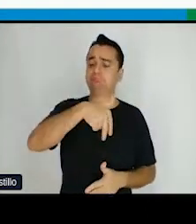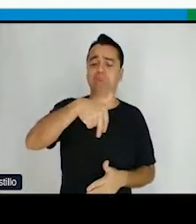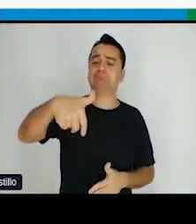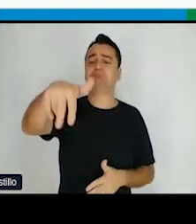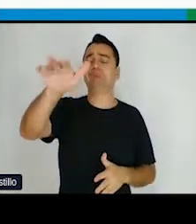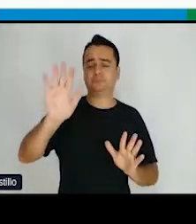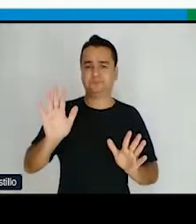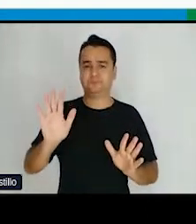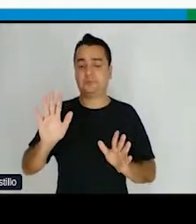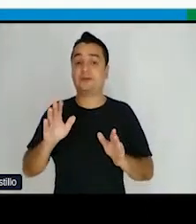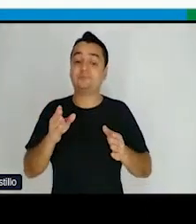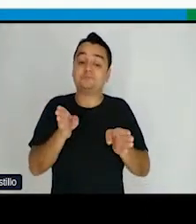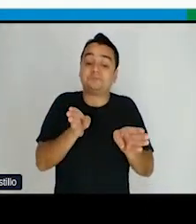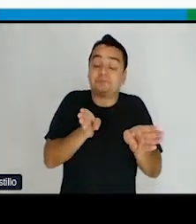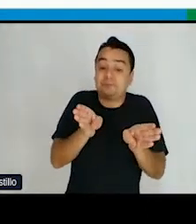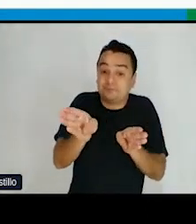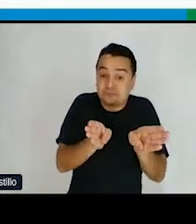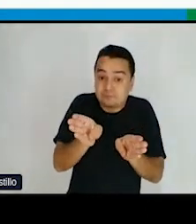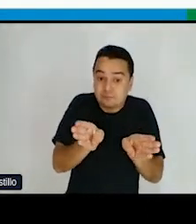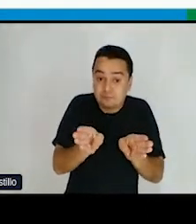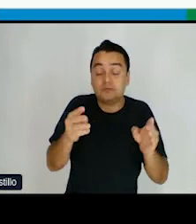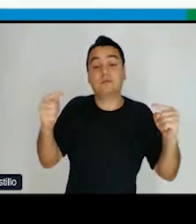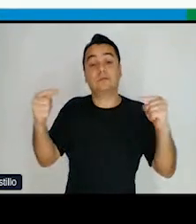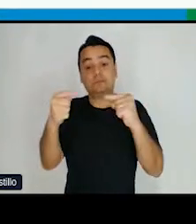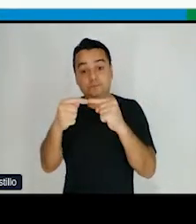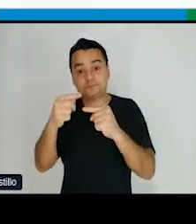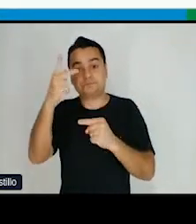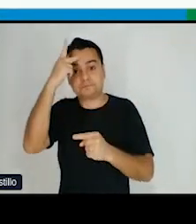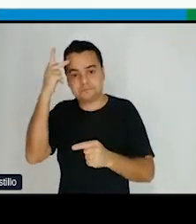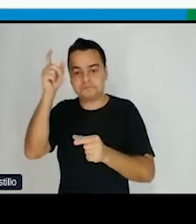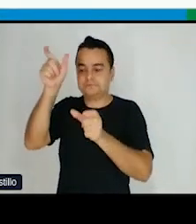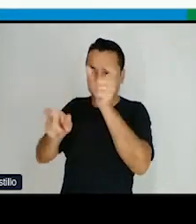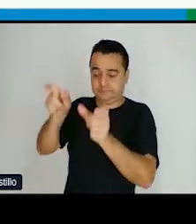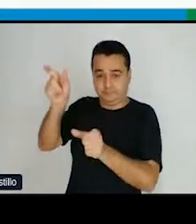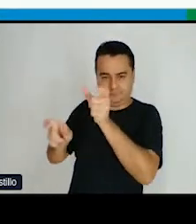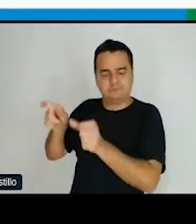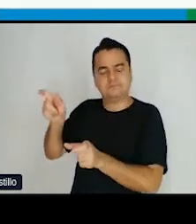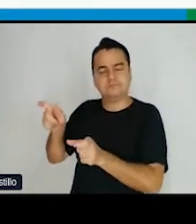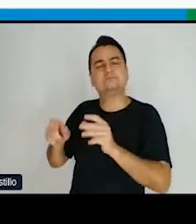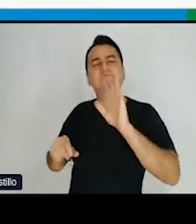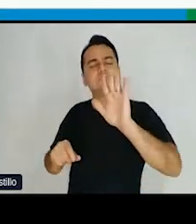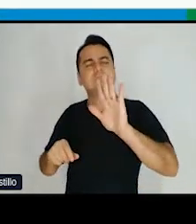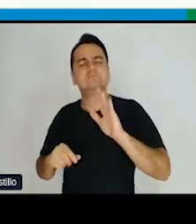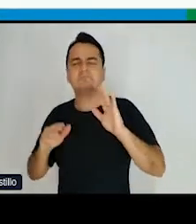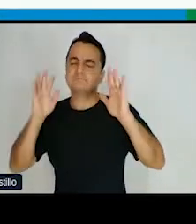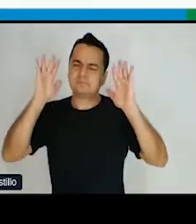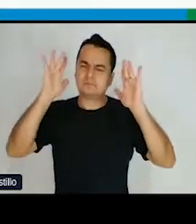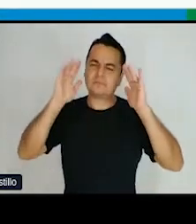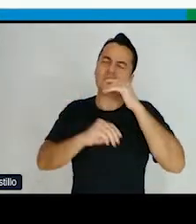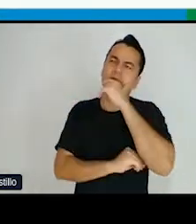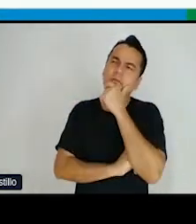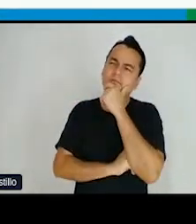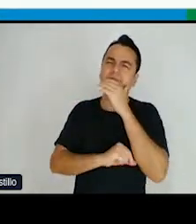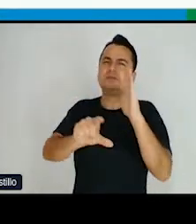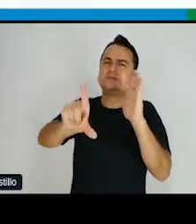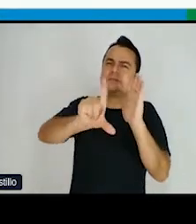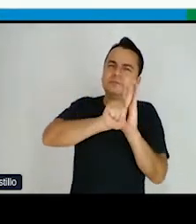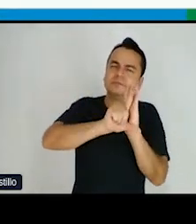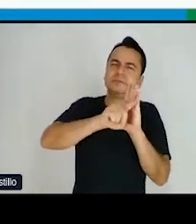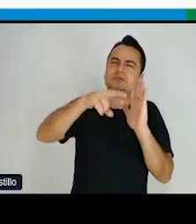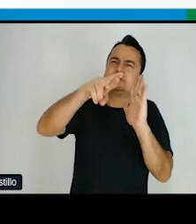Então, acessibilidade é sobre pessoas. E daí me pergunta, né, tem tantas leis, normas,